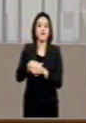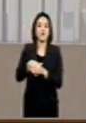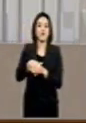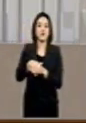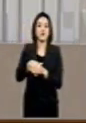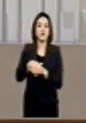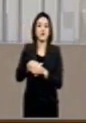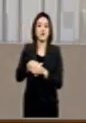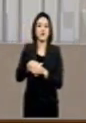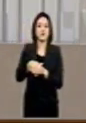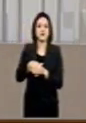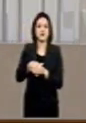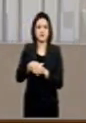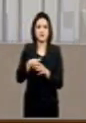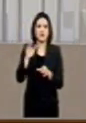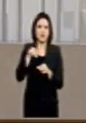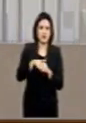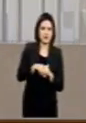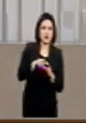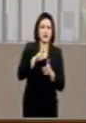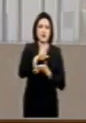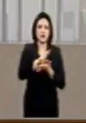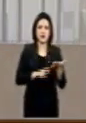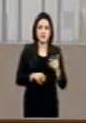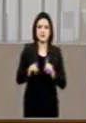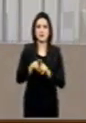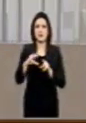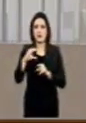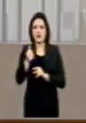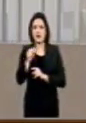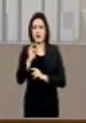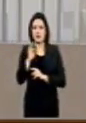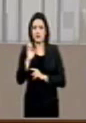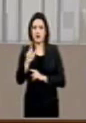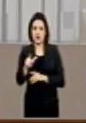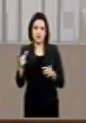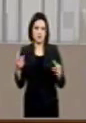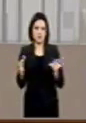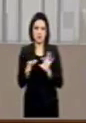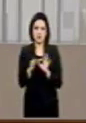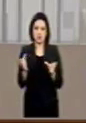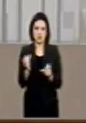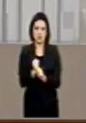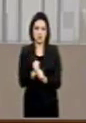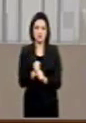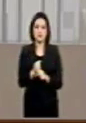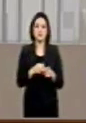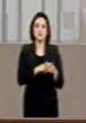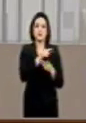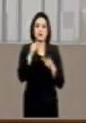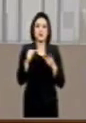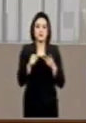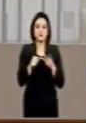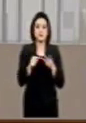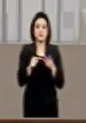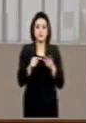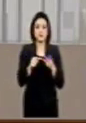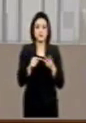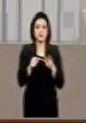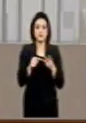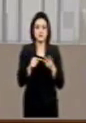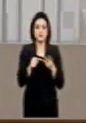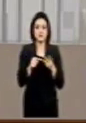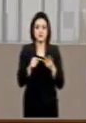Vossa Excelência vai votar na reclamação e na cautelar. Em conjunto. Em conjunto. E o ministro, depois o ministro Alexandre